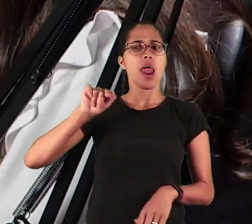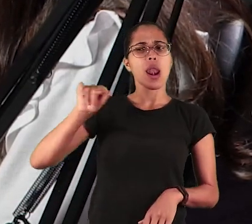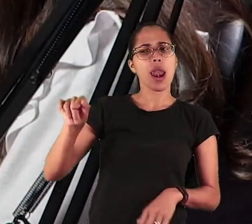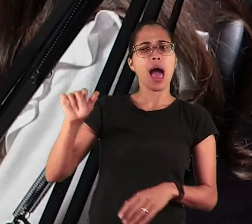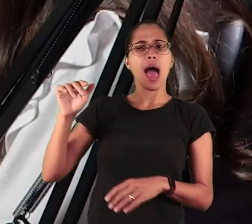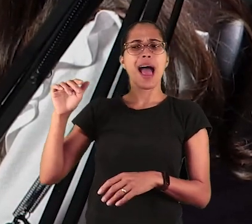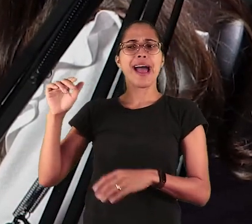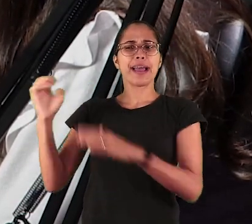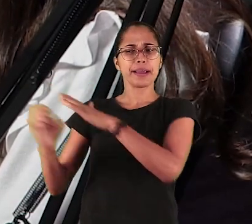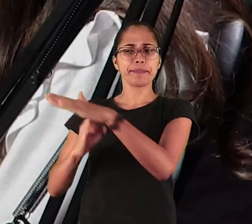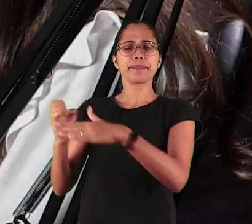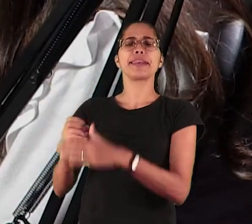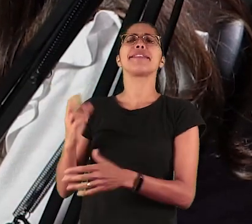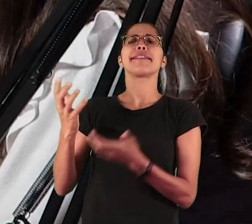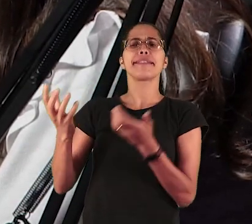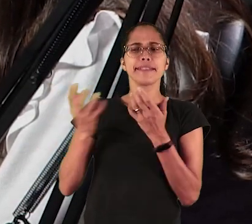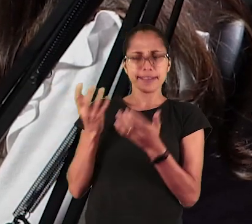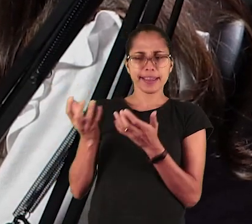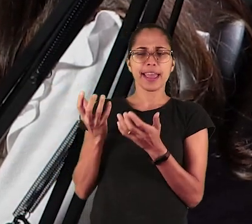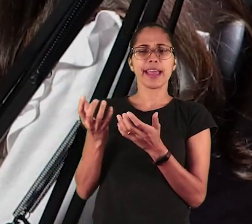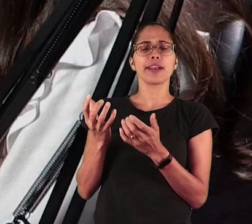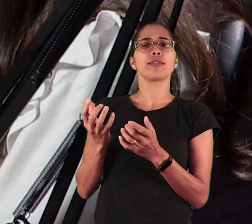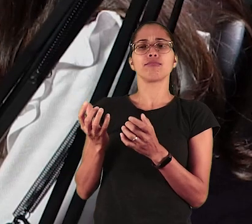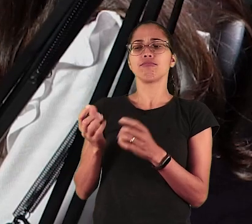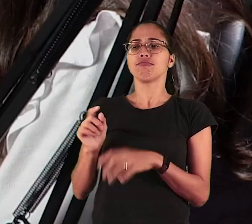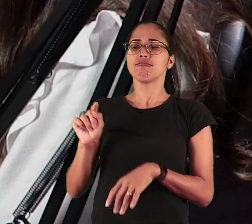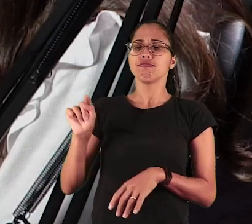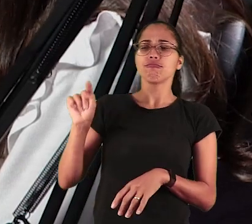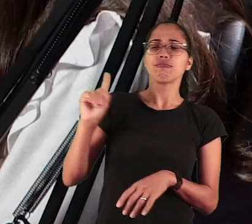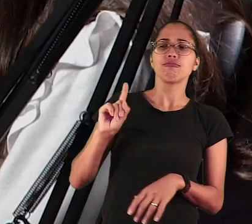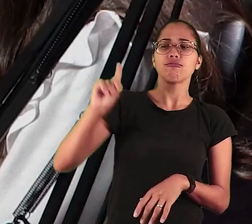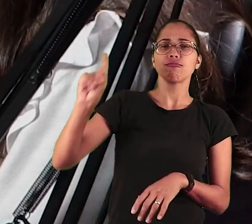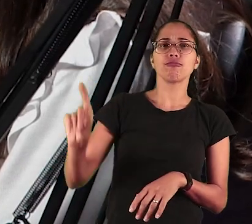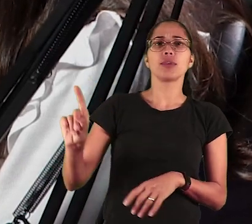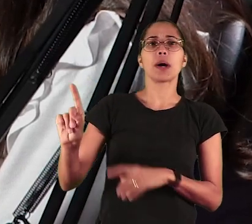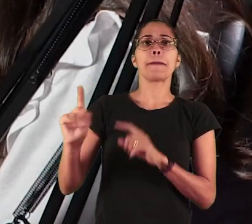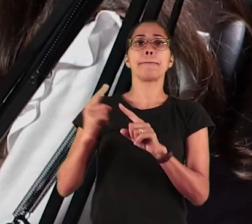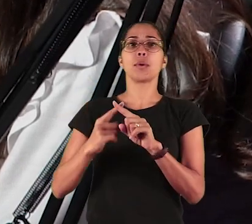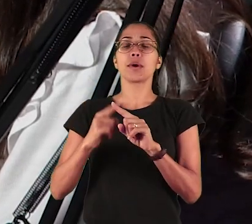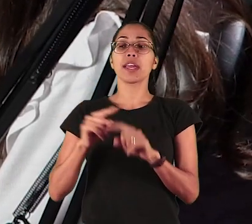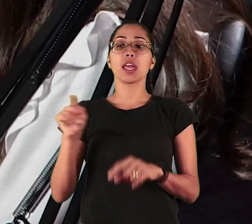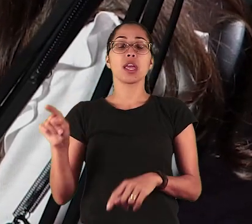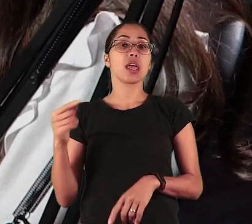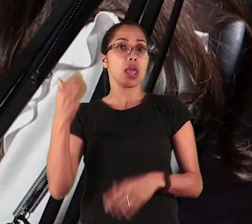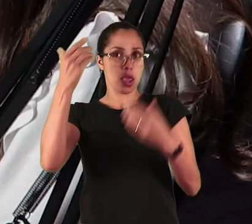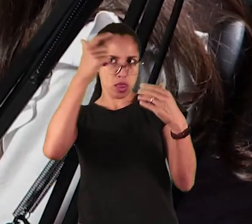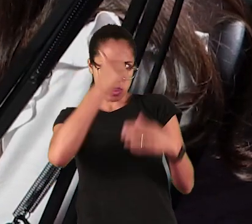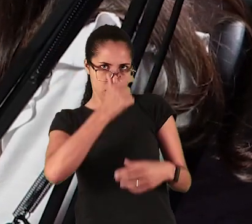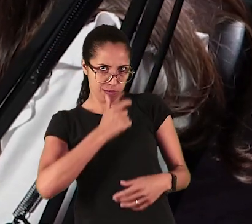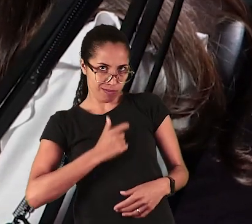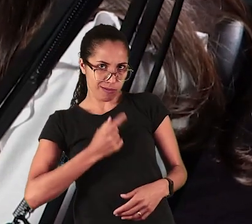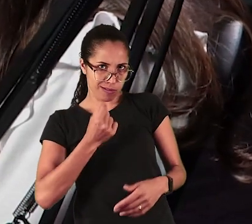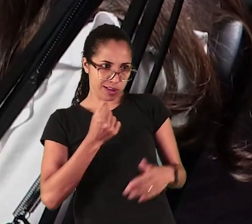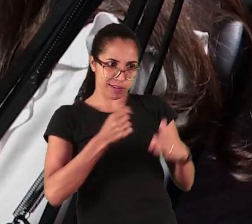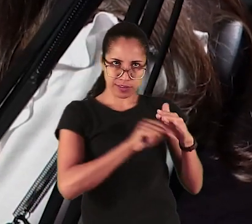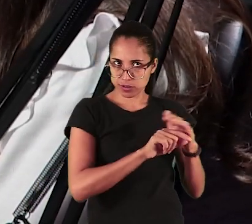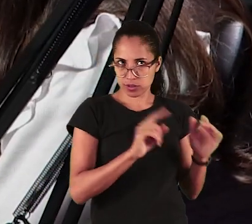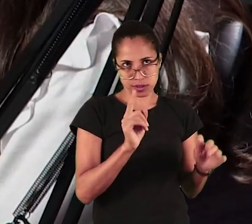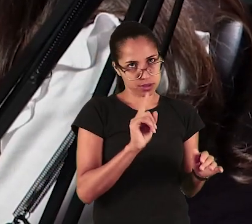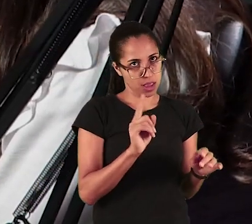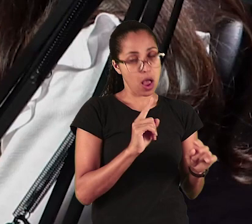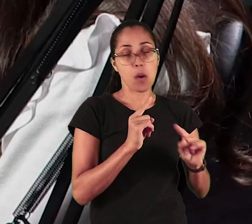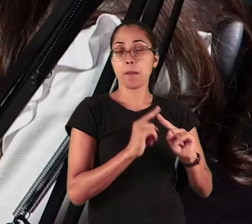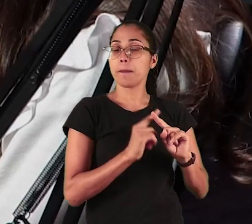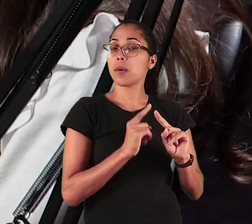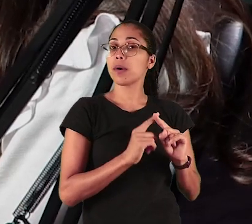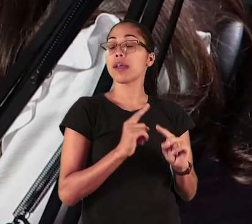empresa e fazer muito do que eu já fiz no mercado financeiro só que agora para empresa que era basicamente eu não era mais investidora mas eu ia lidar com os investidores